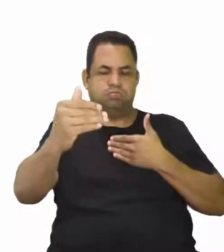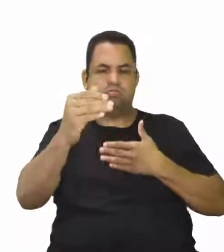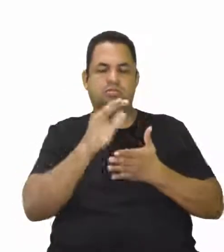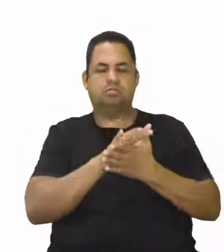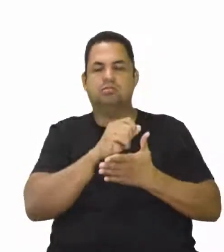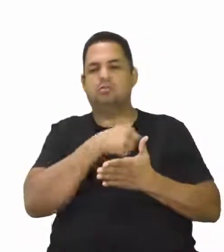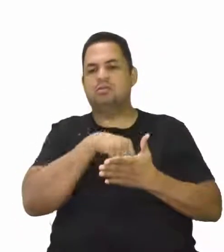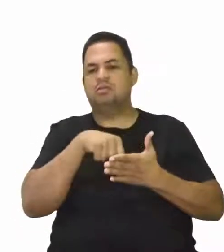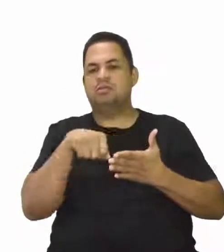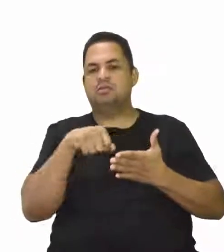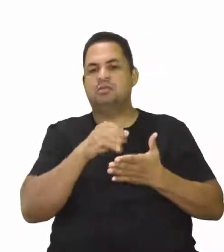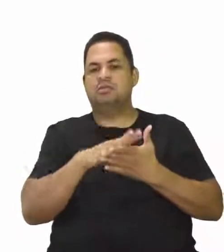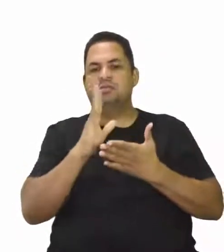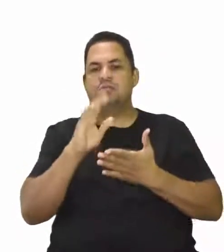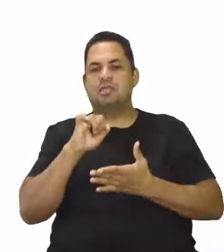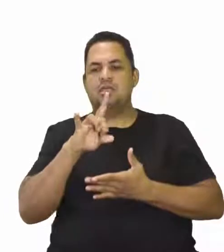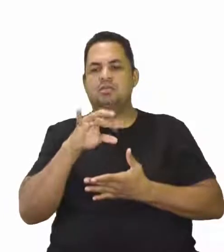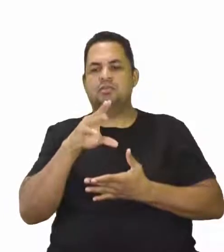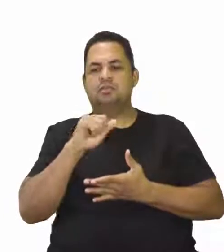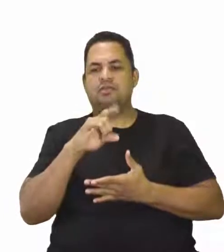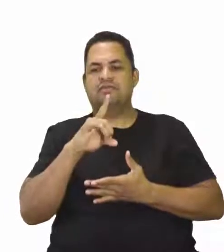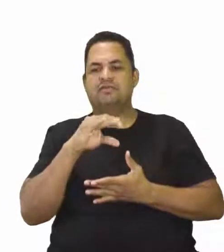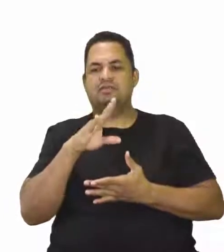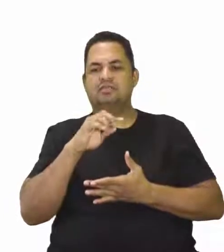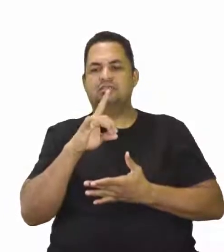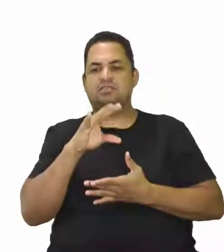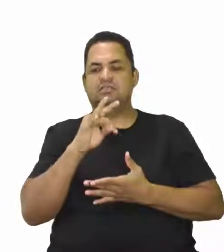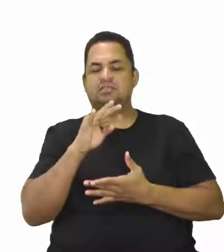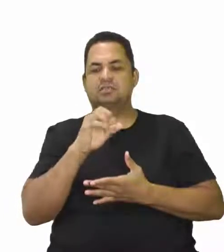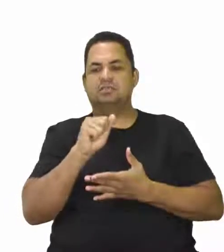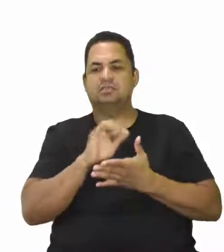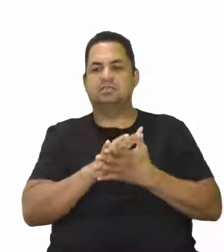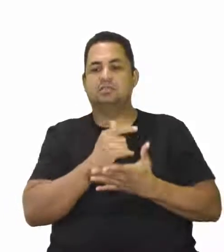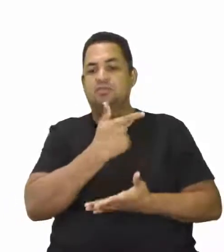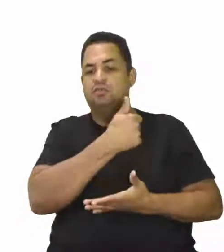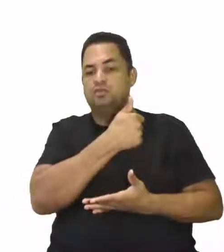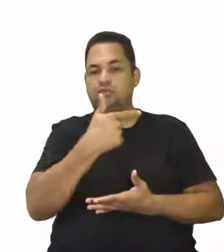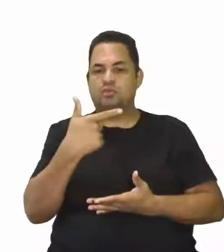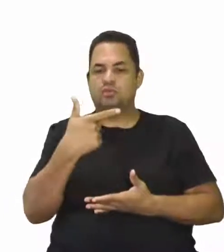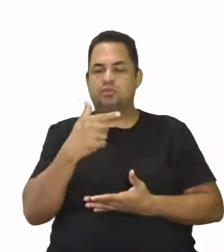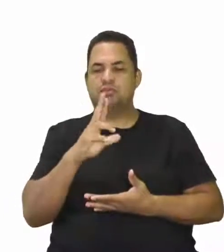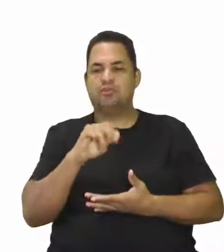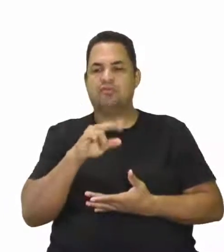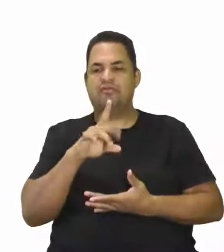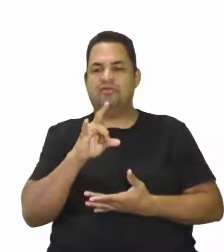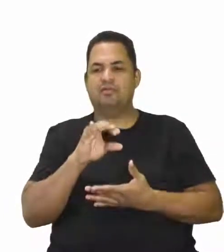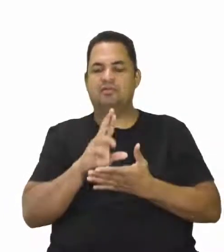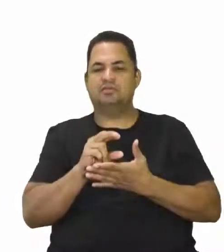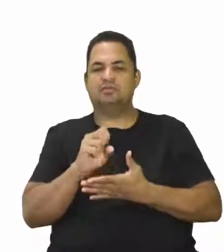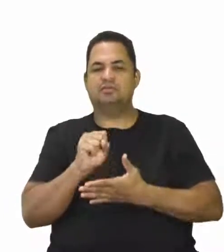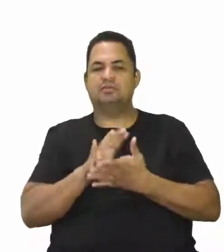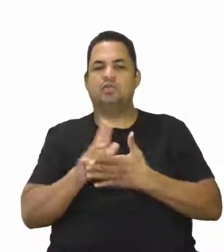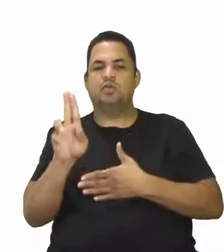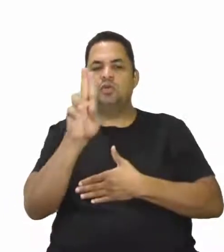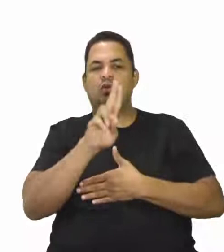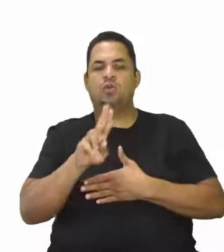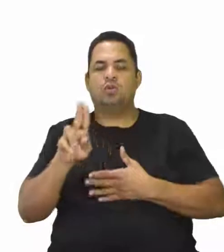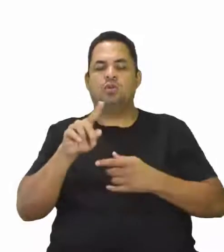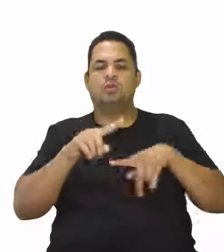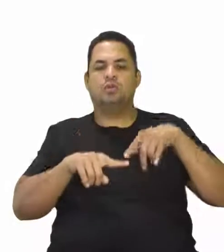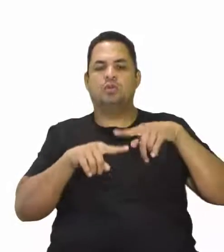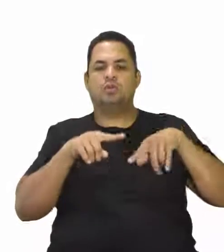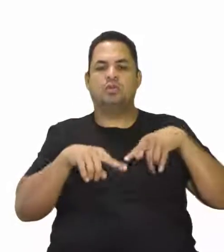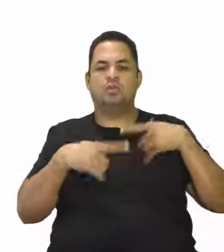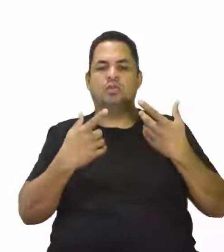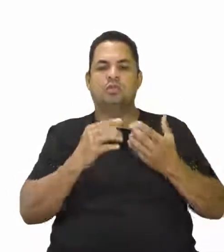por Miguel de Cervantes, que ao todo são 12 novelas que ele escreveu. Nela, ele vai utilizar muito o recurso que se